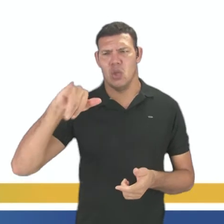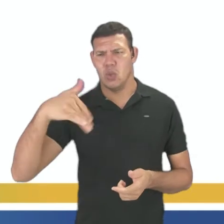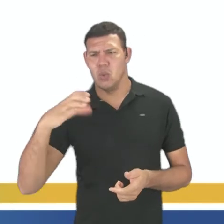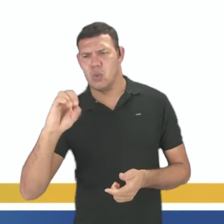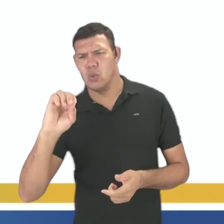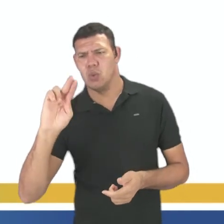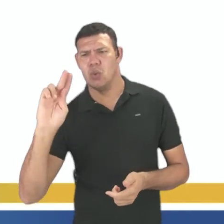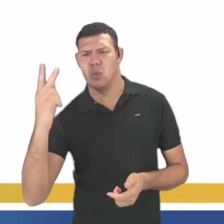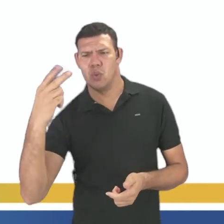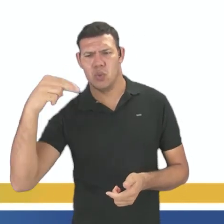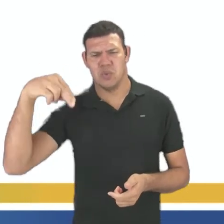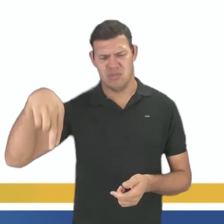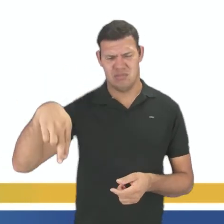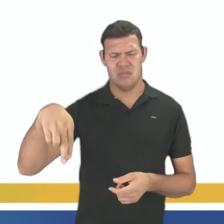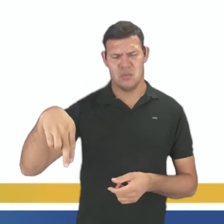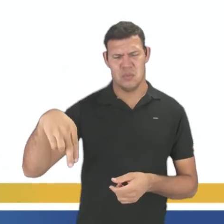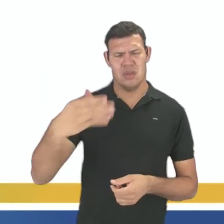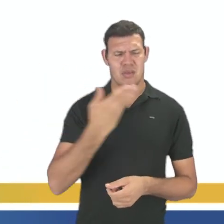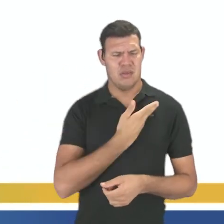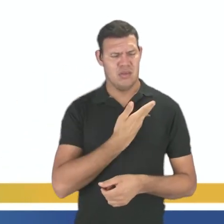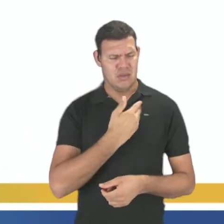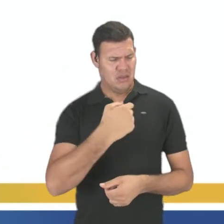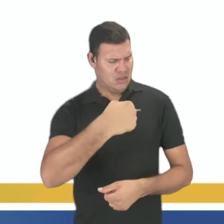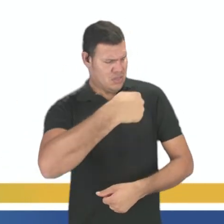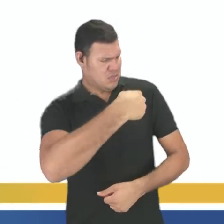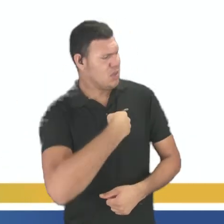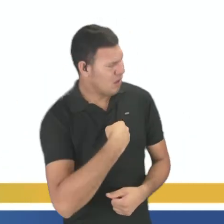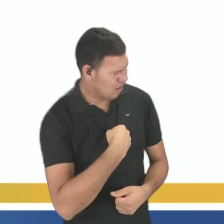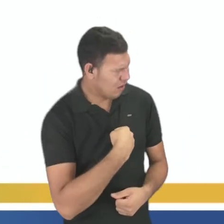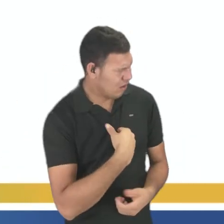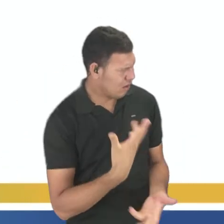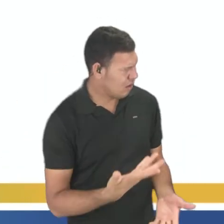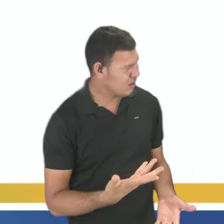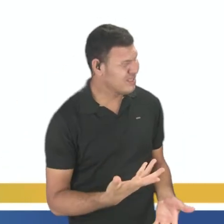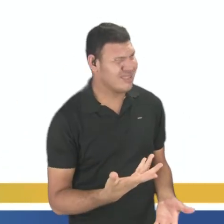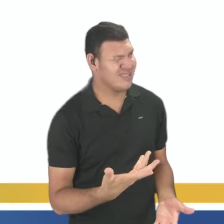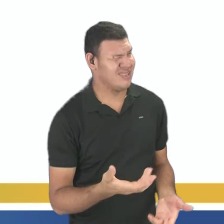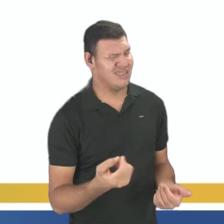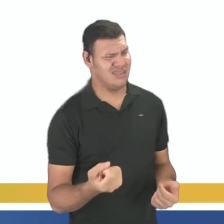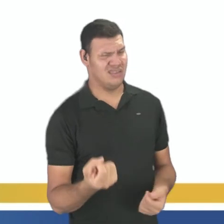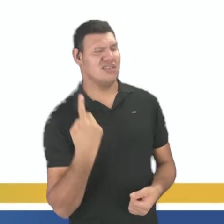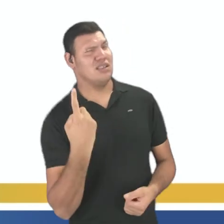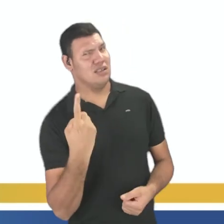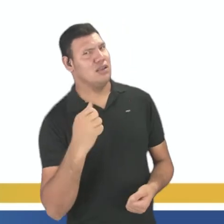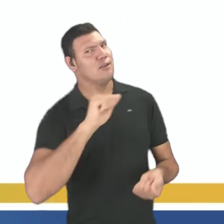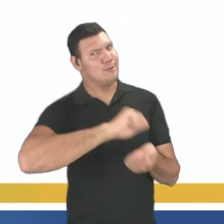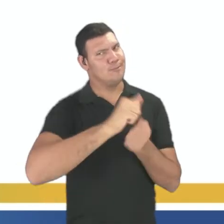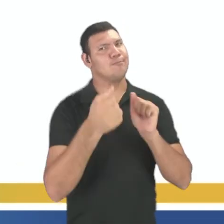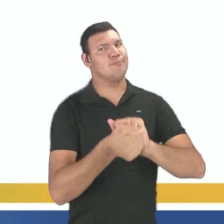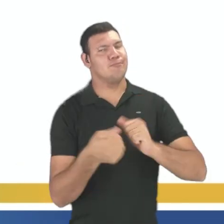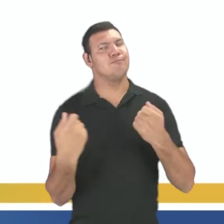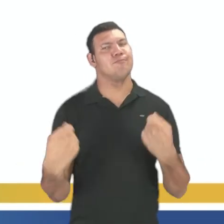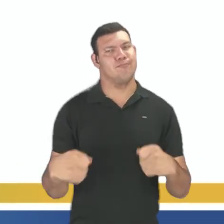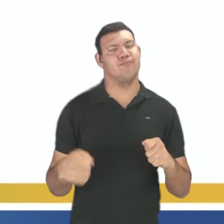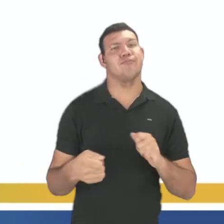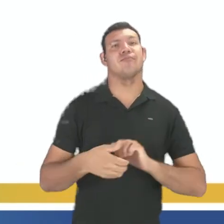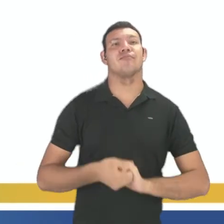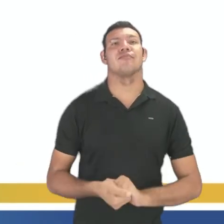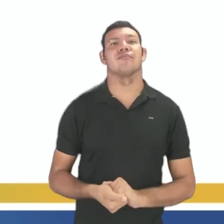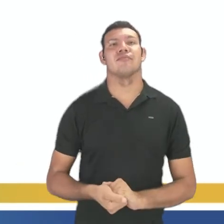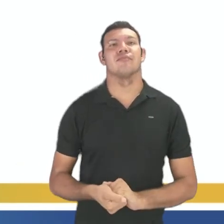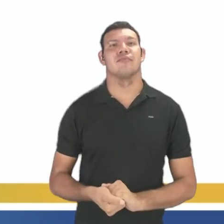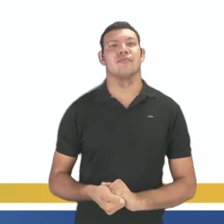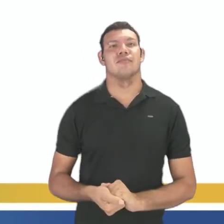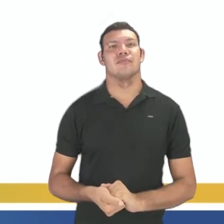Entenderam? Em inglês, essa construção faz todo sentido. Em português fica um pouco estranho, então a gente tem que adaptar. This dog is one